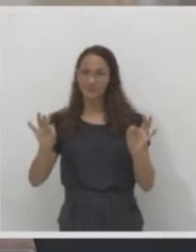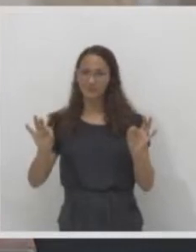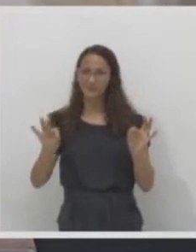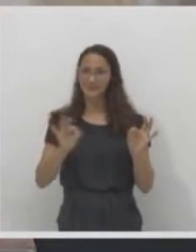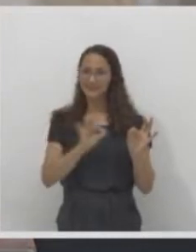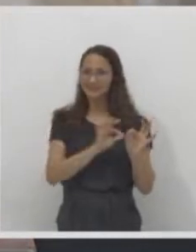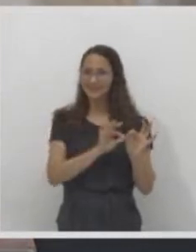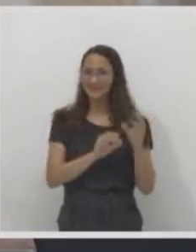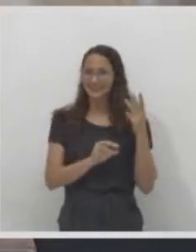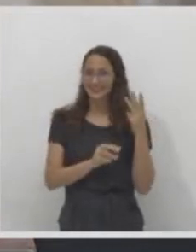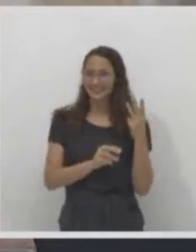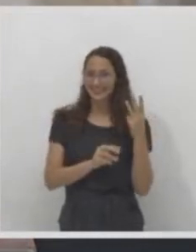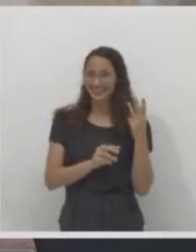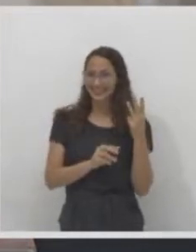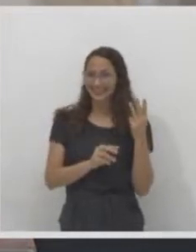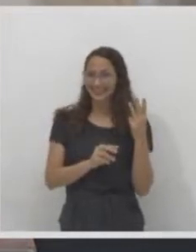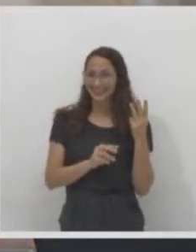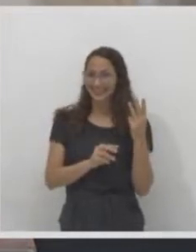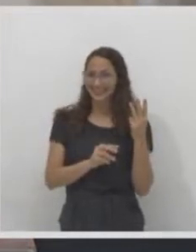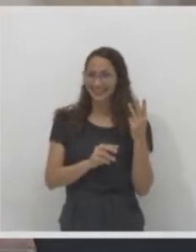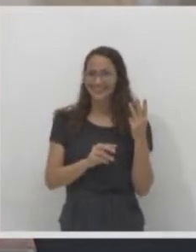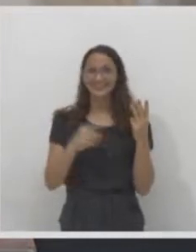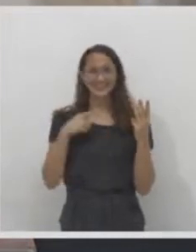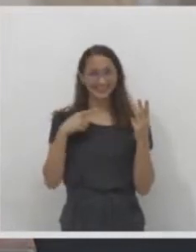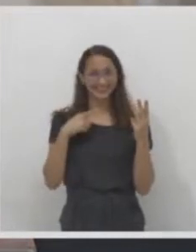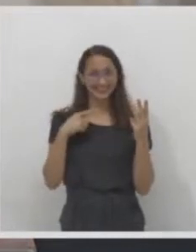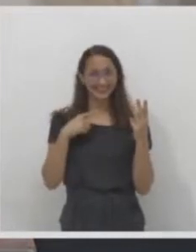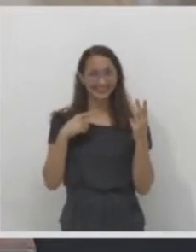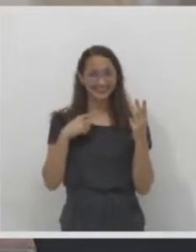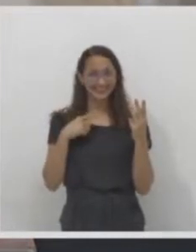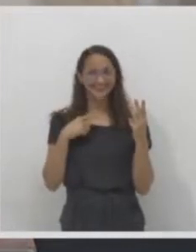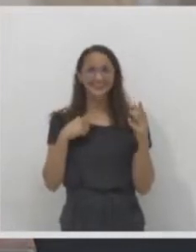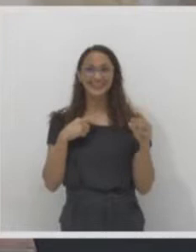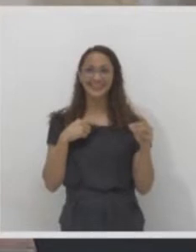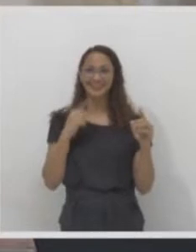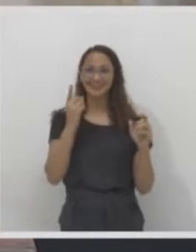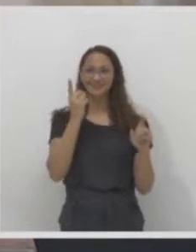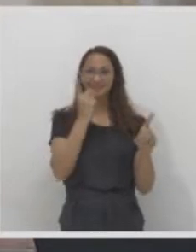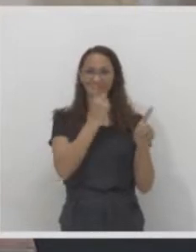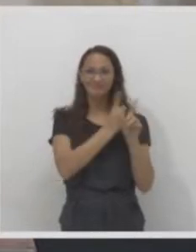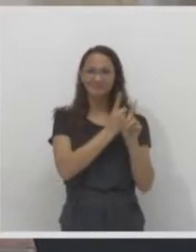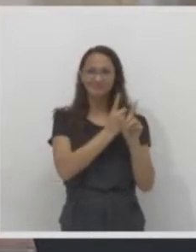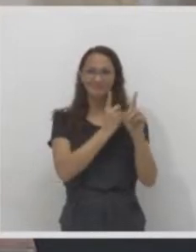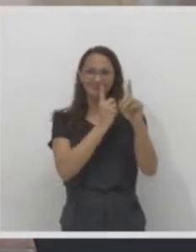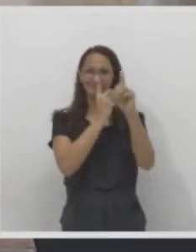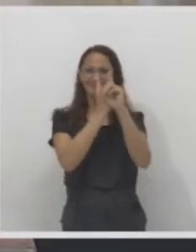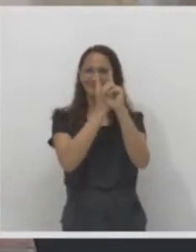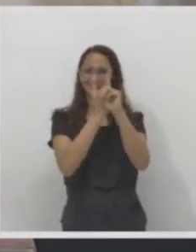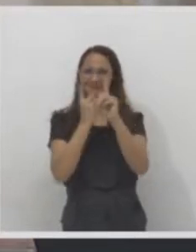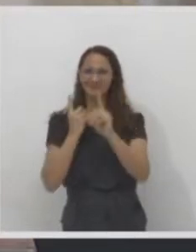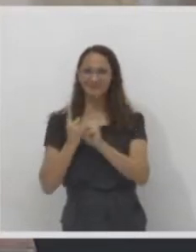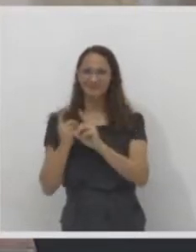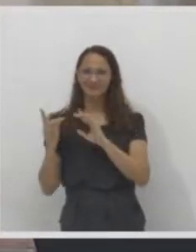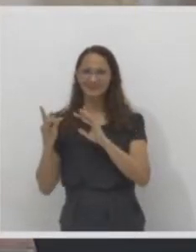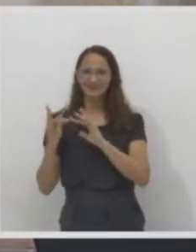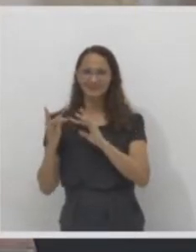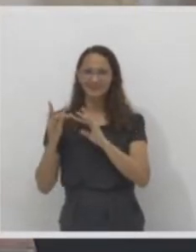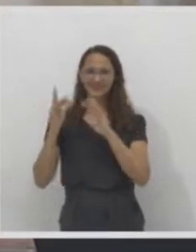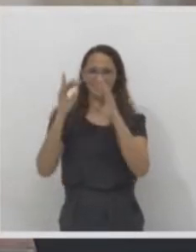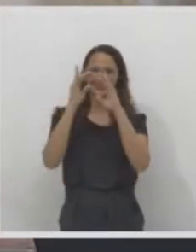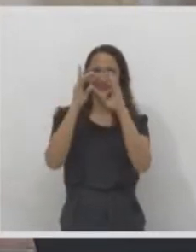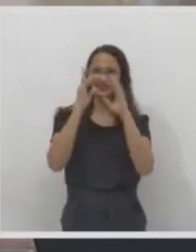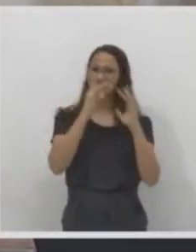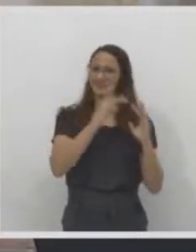Nós temos 3 segmentos de reta que se tocam entre si e eles formam os